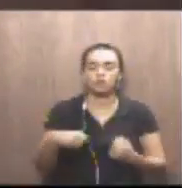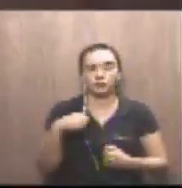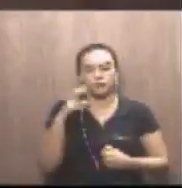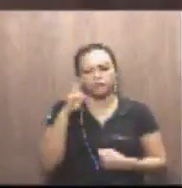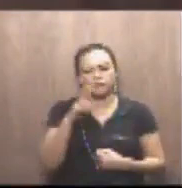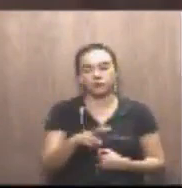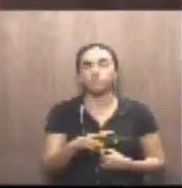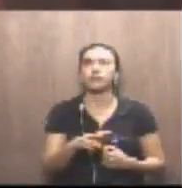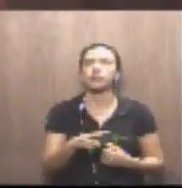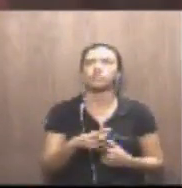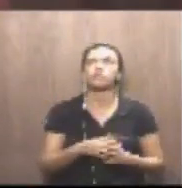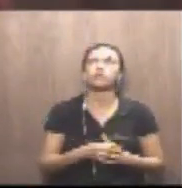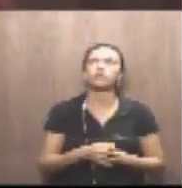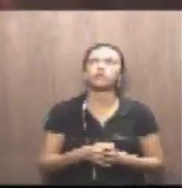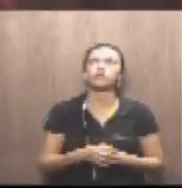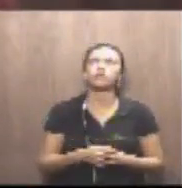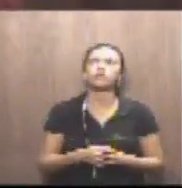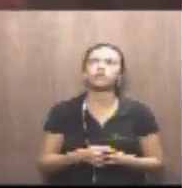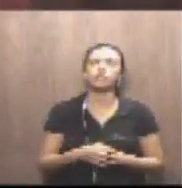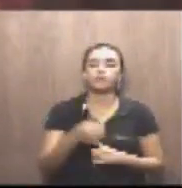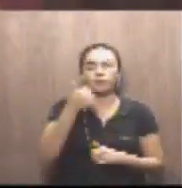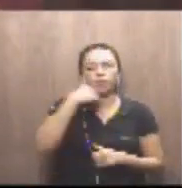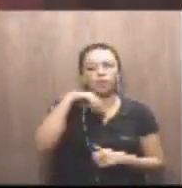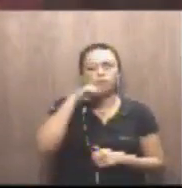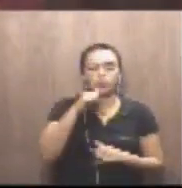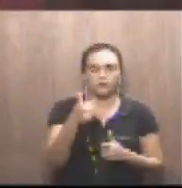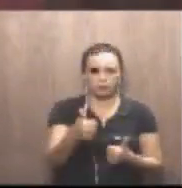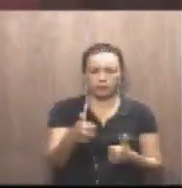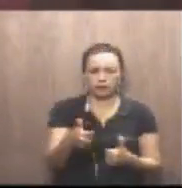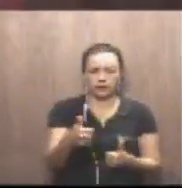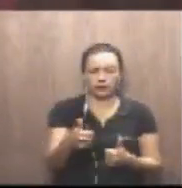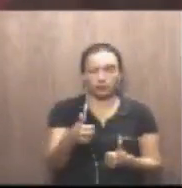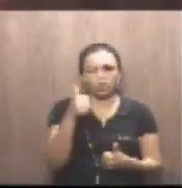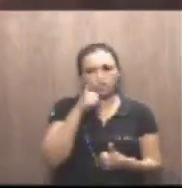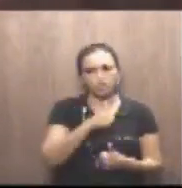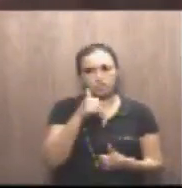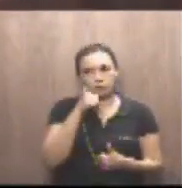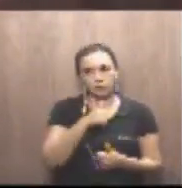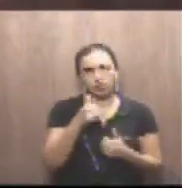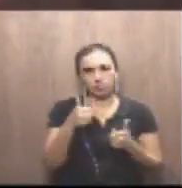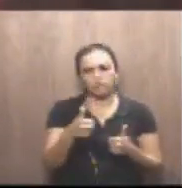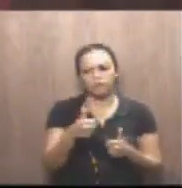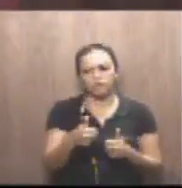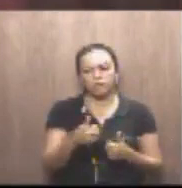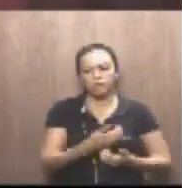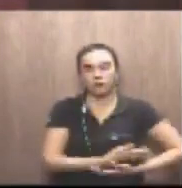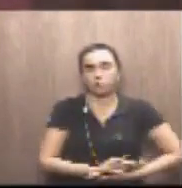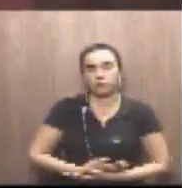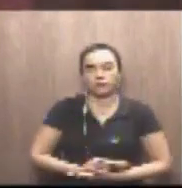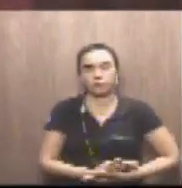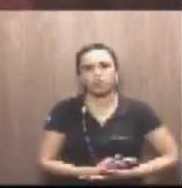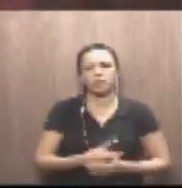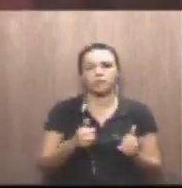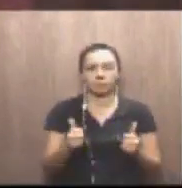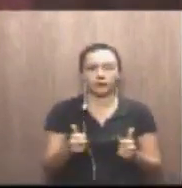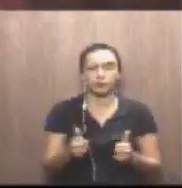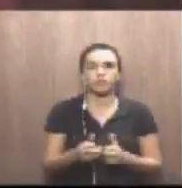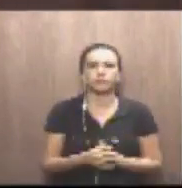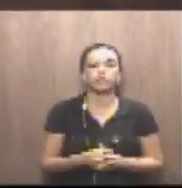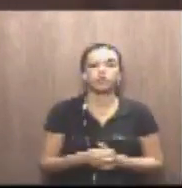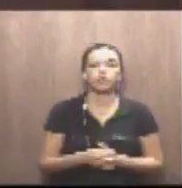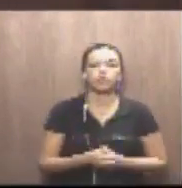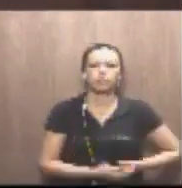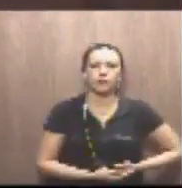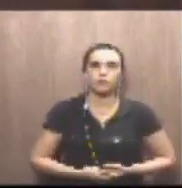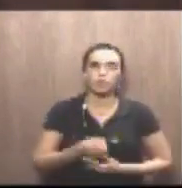olhado diretamente. Então, mamãe bem, né? Mulher bem, bebê bem. Bebê está